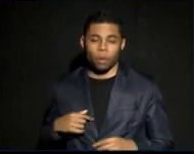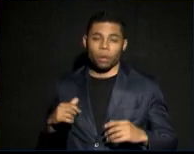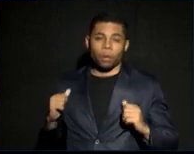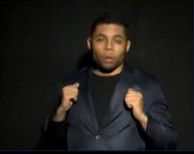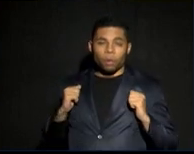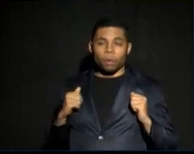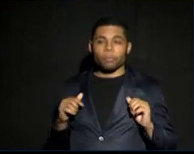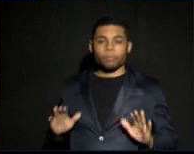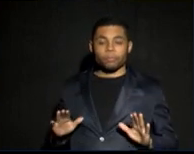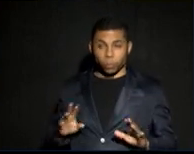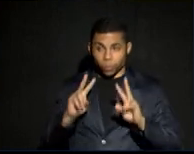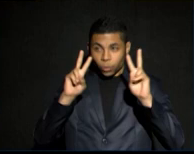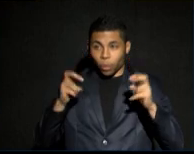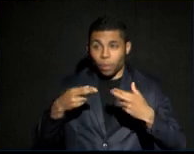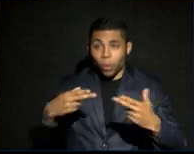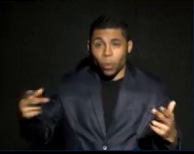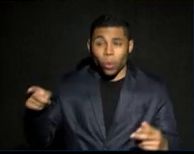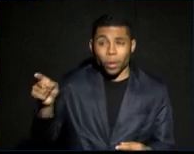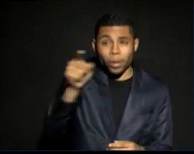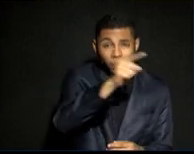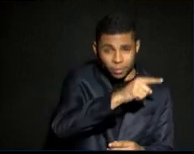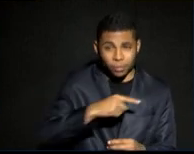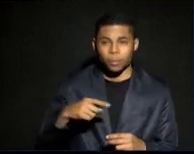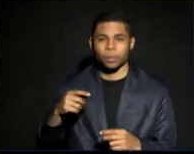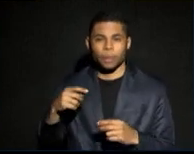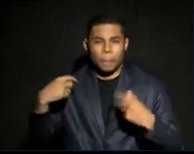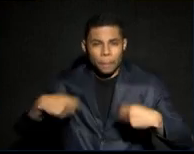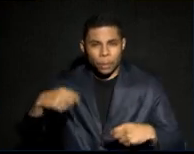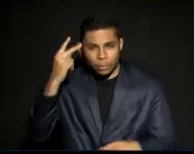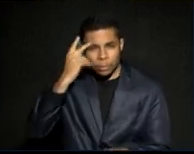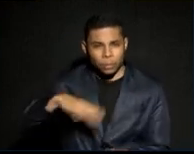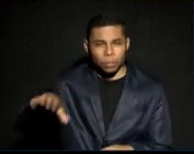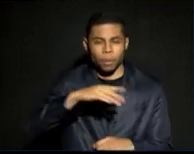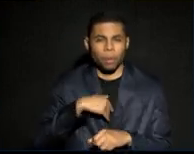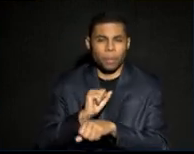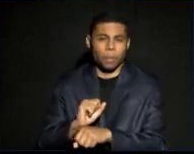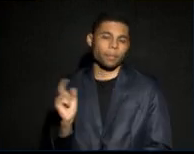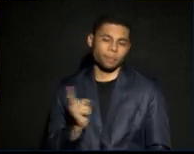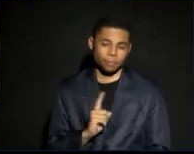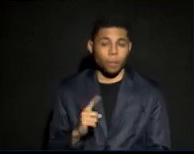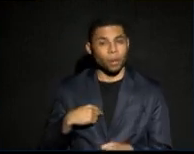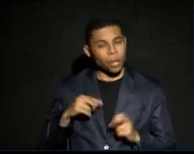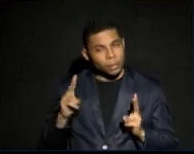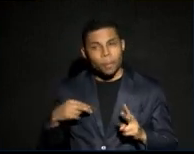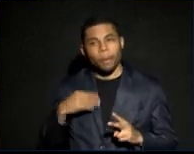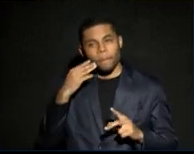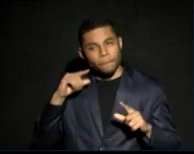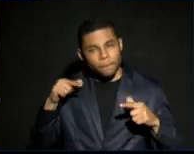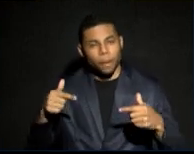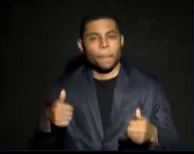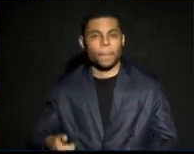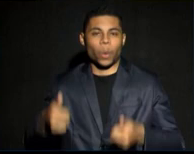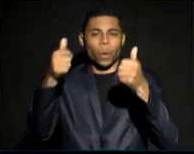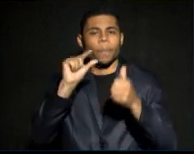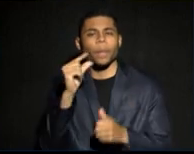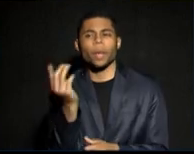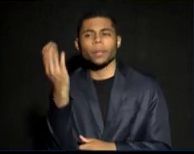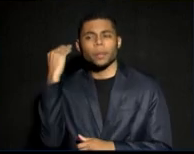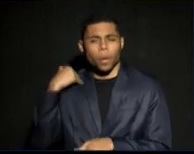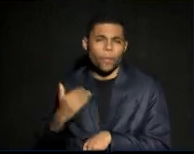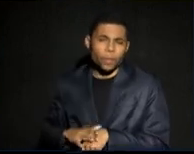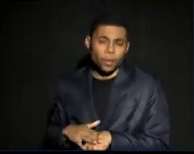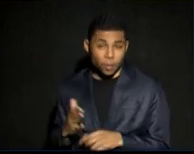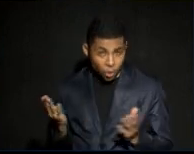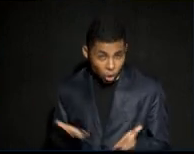me acomodei Sila diante de políticas públicas que deram certo sempre fui uma pessoa inquieta buscando melhorar né eu fiz isso recentemente